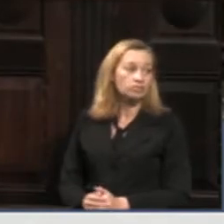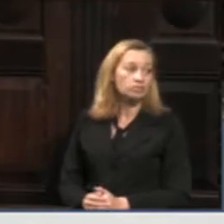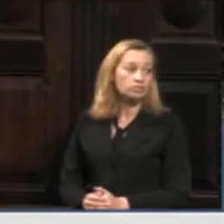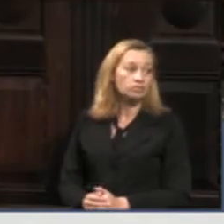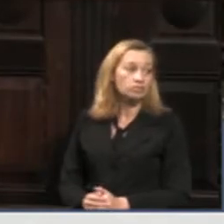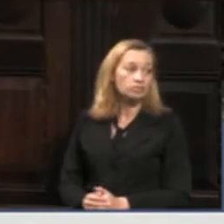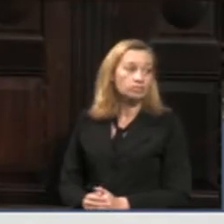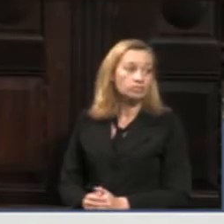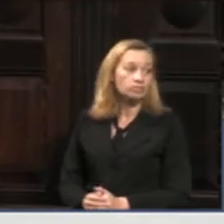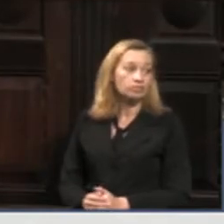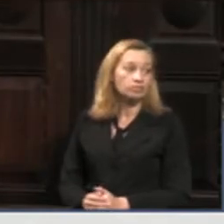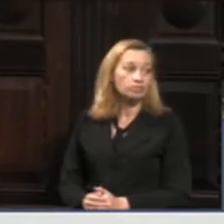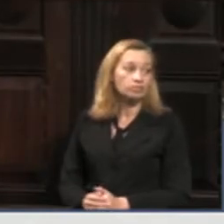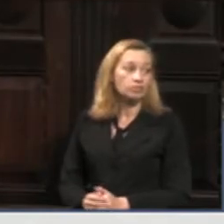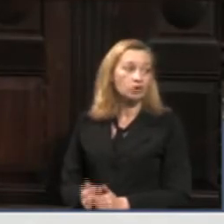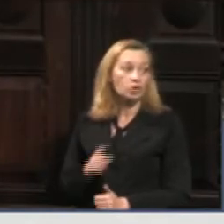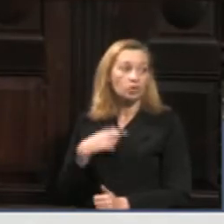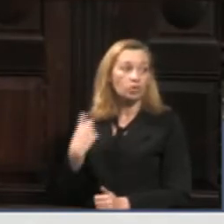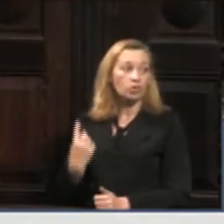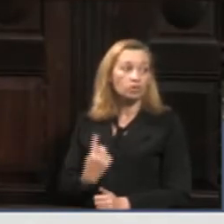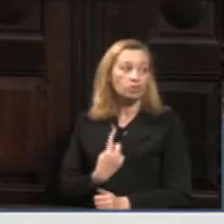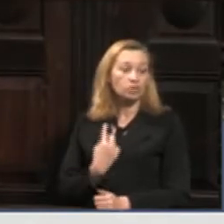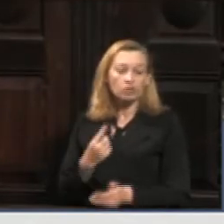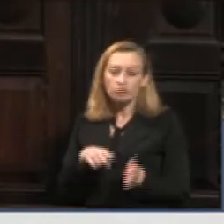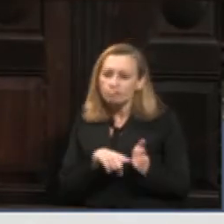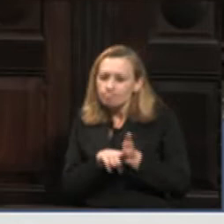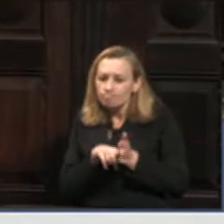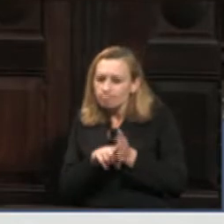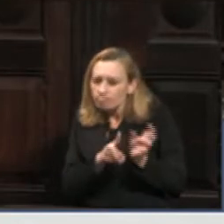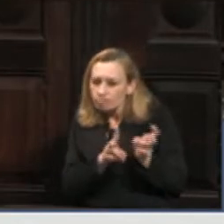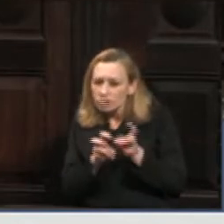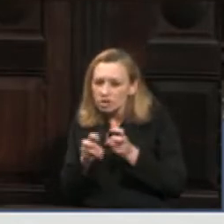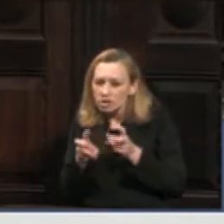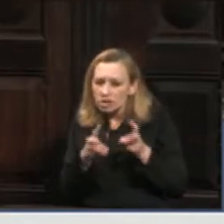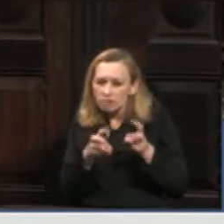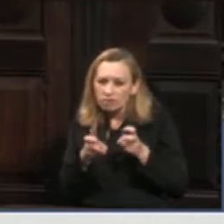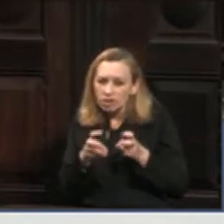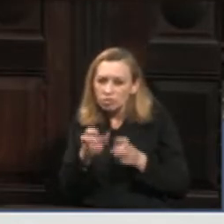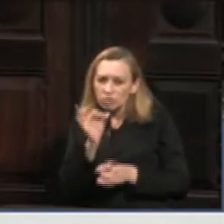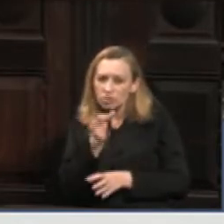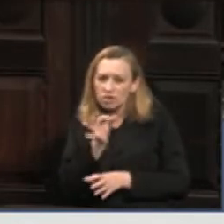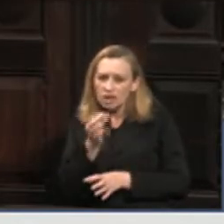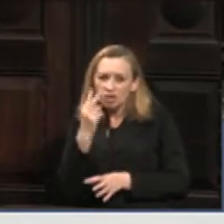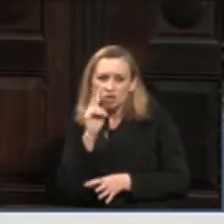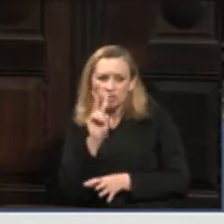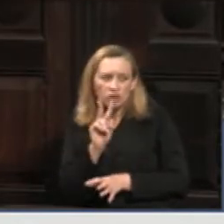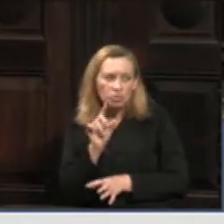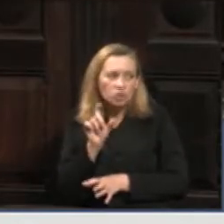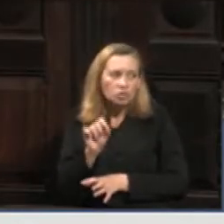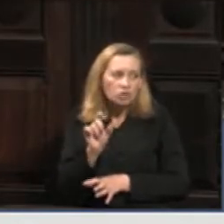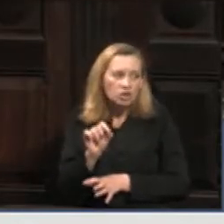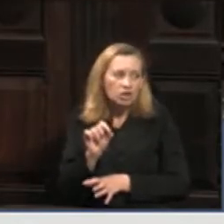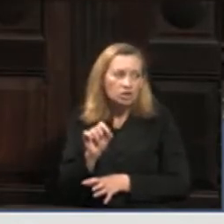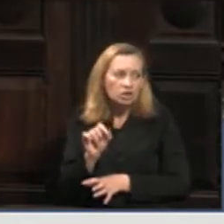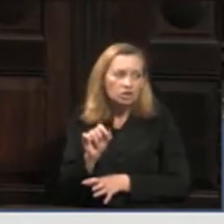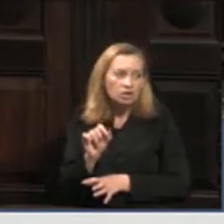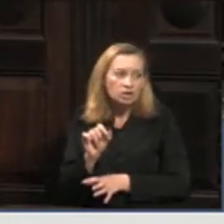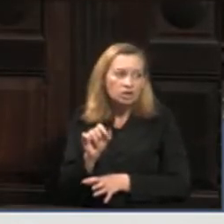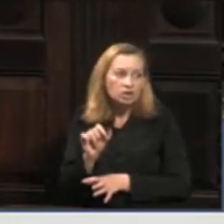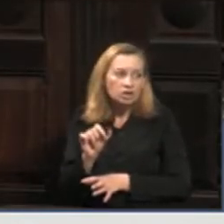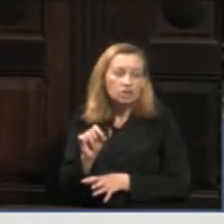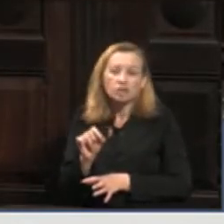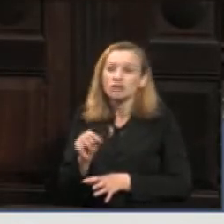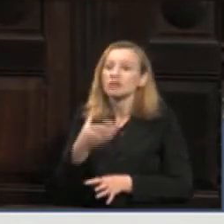que, quando analisamos com um comportamento concreto, nós constatamos tratar-se de uma grande